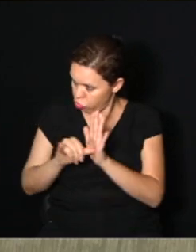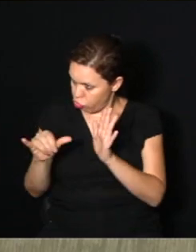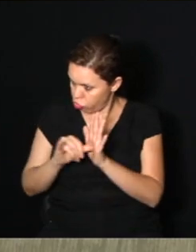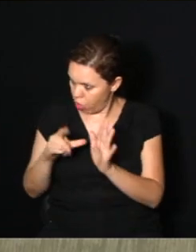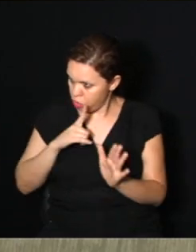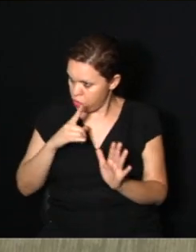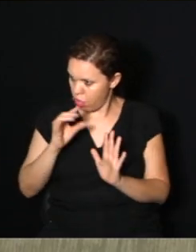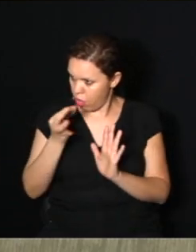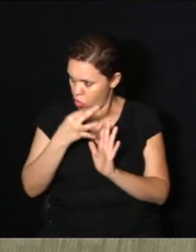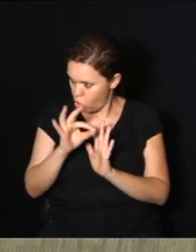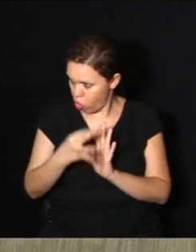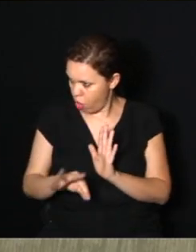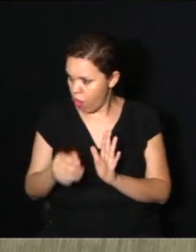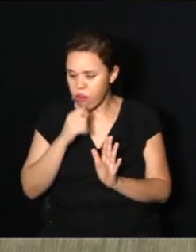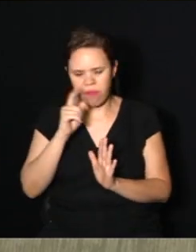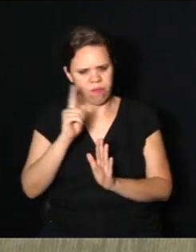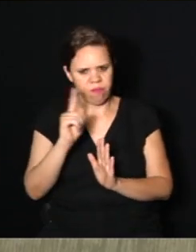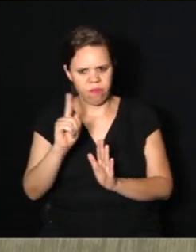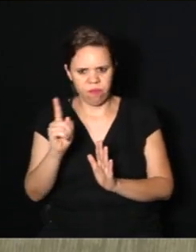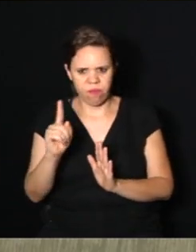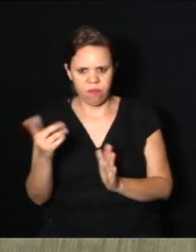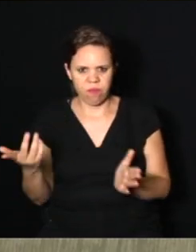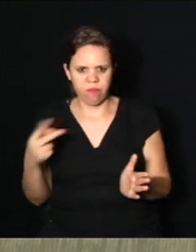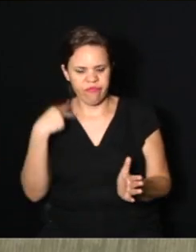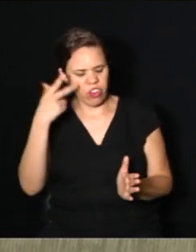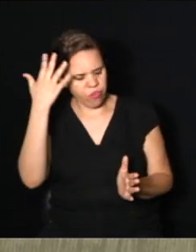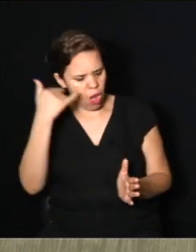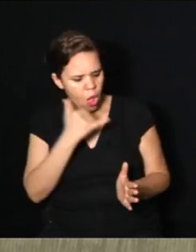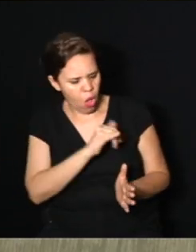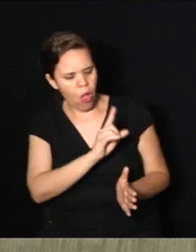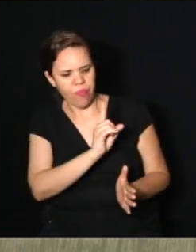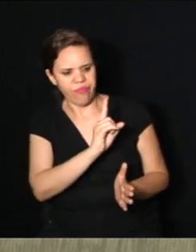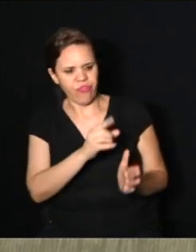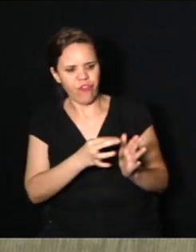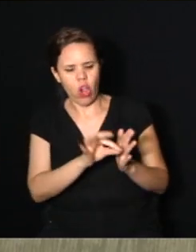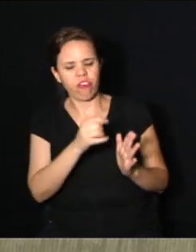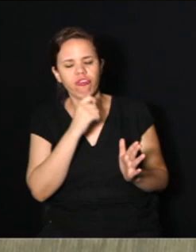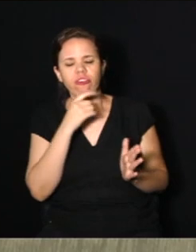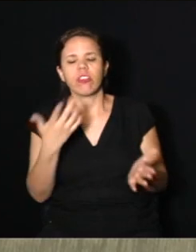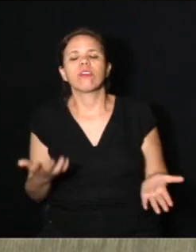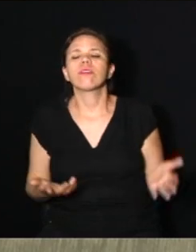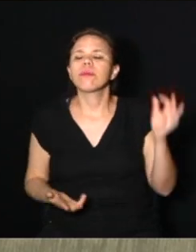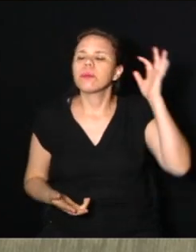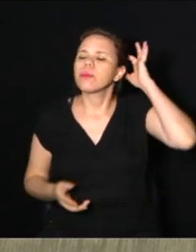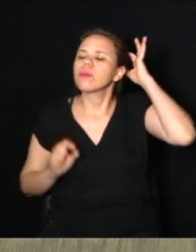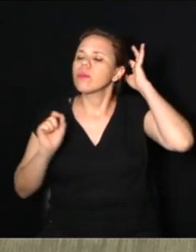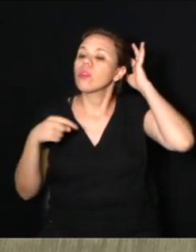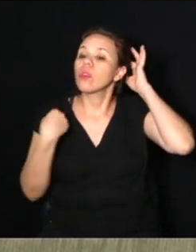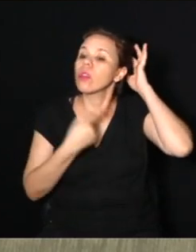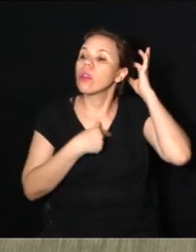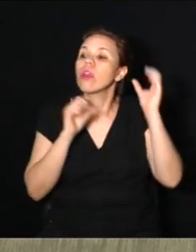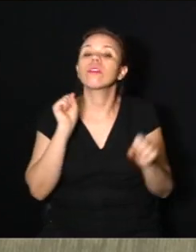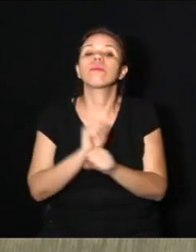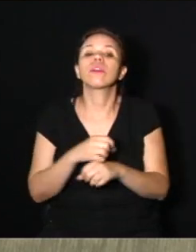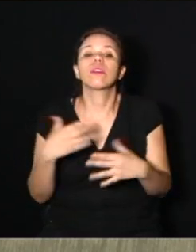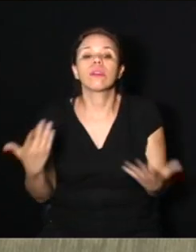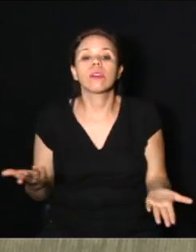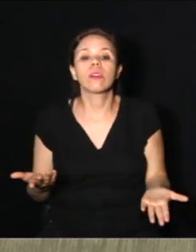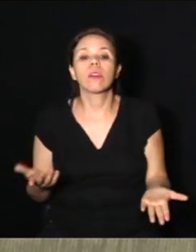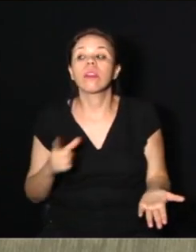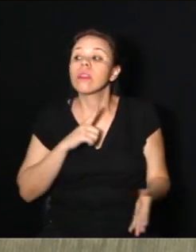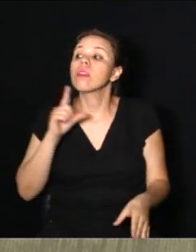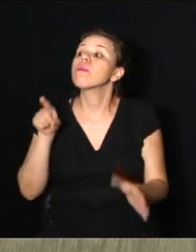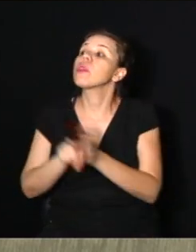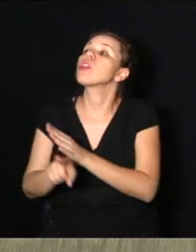sido corrigido. O edital não está corrigido, não foi corrigido o edital. Ou seja, o que nós temos agora teve interrupção